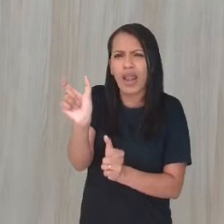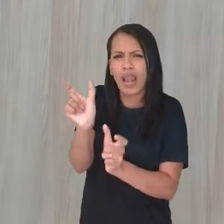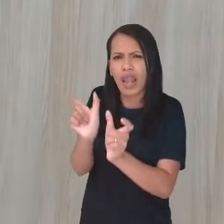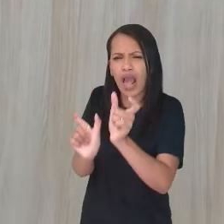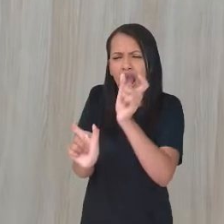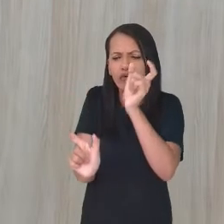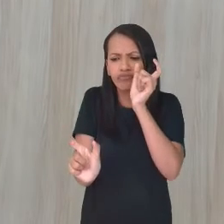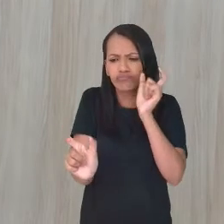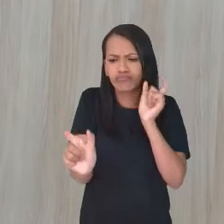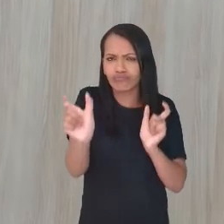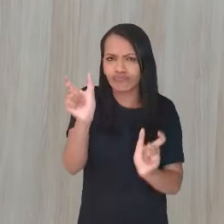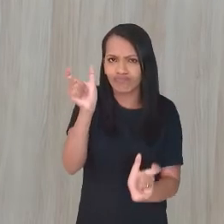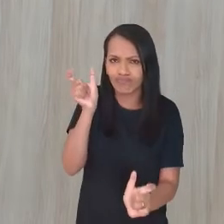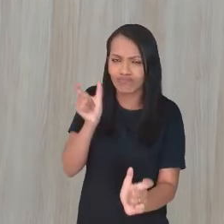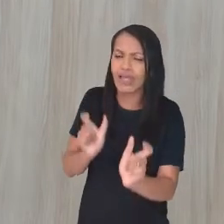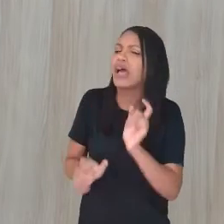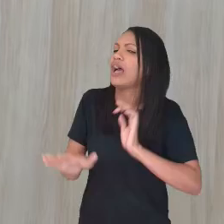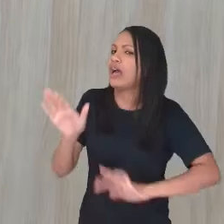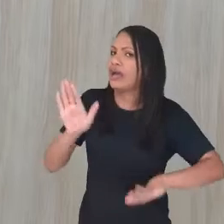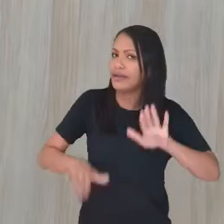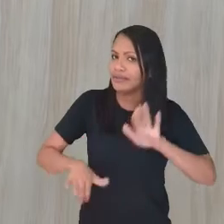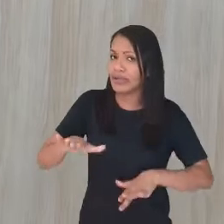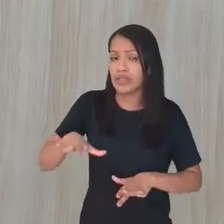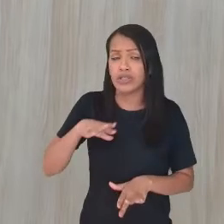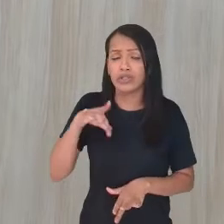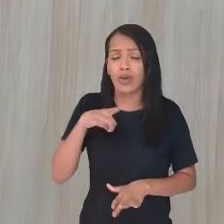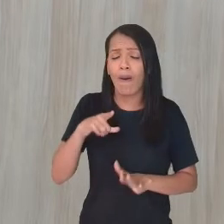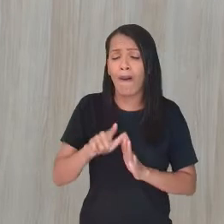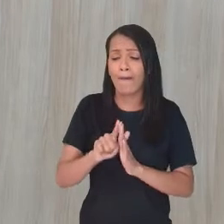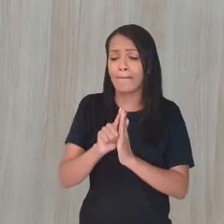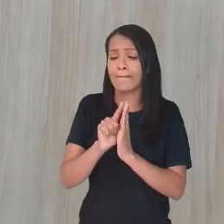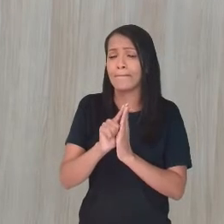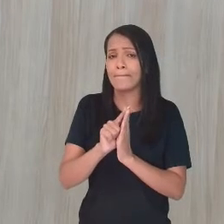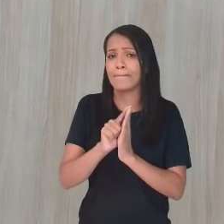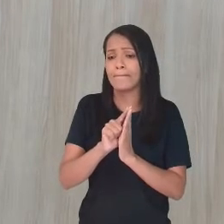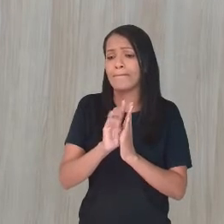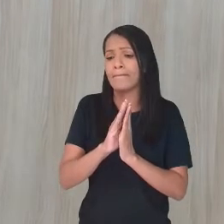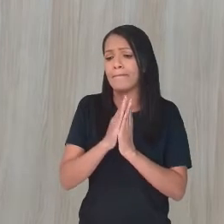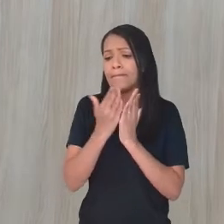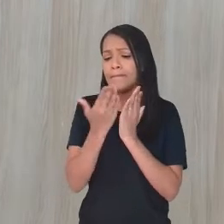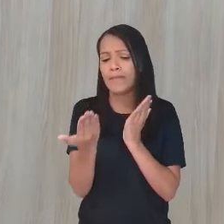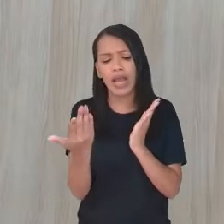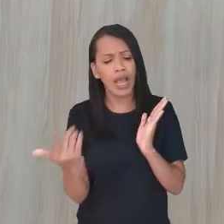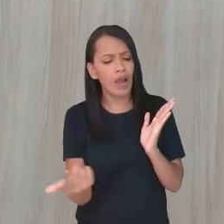pouca mensagem na página. Às vezes a página tem somente um parágrafo, já vai para outra